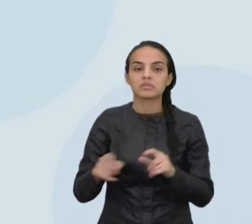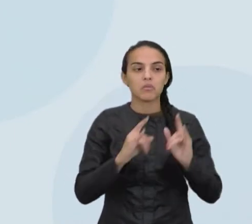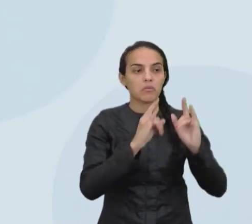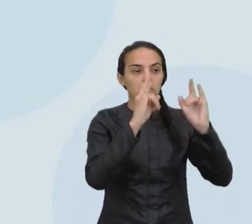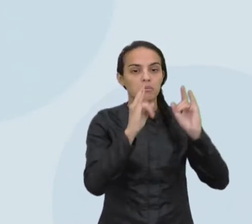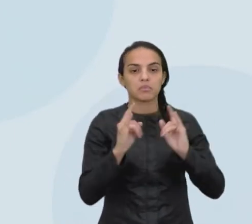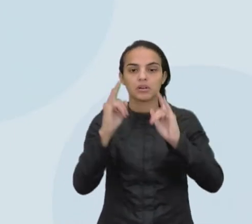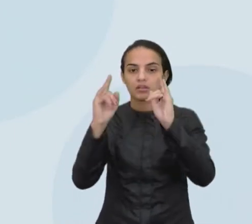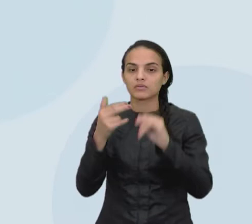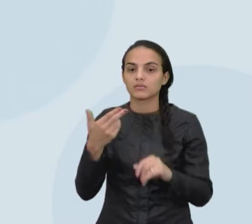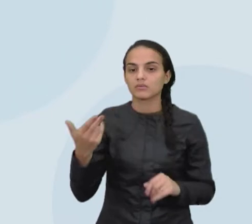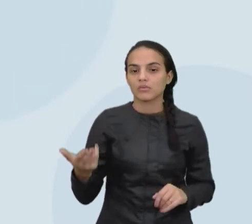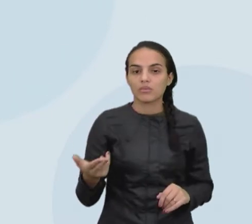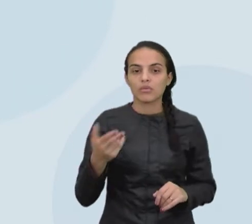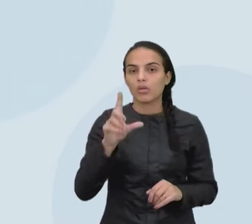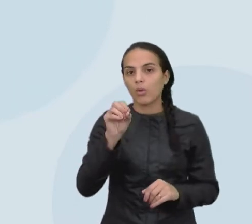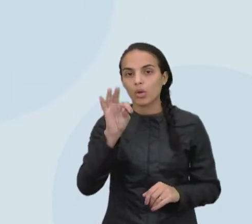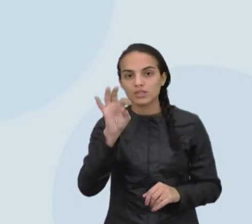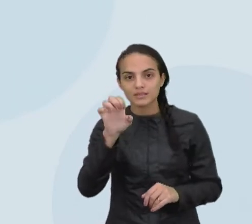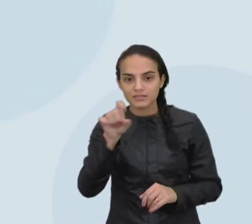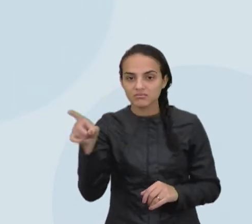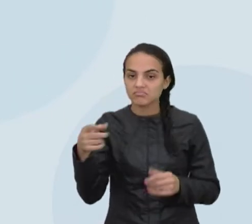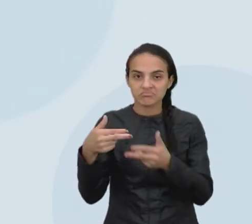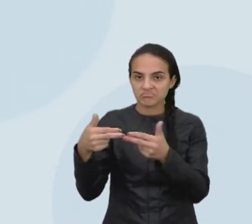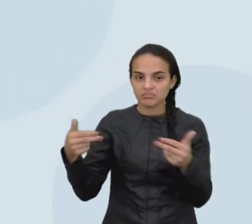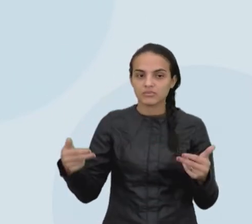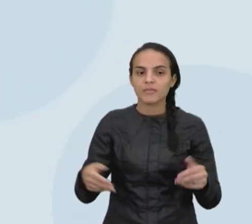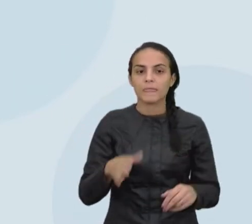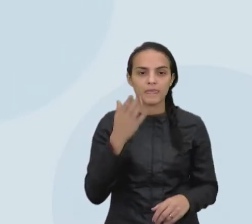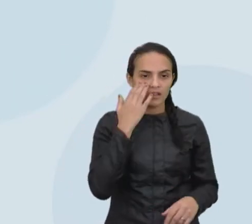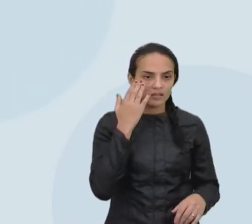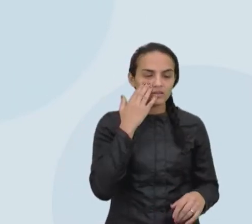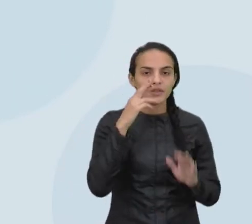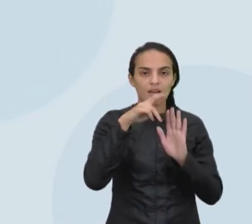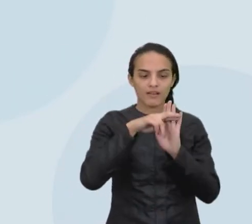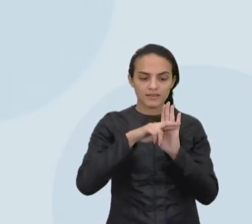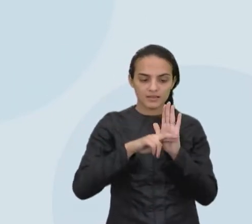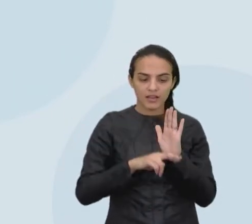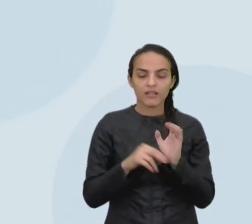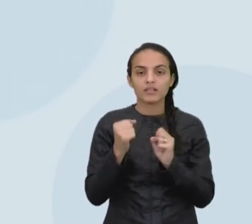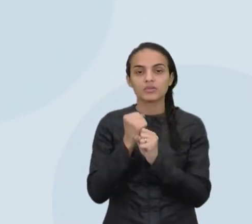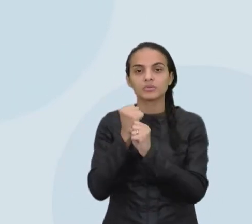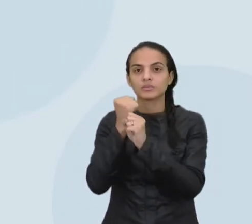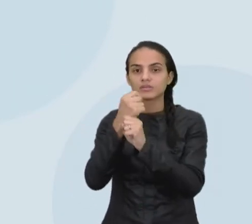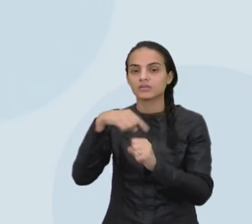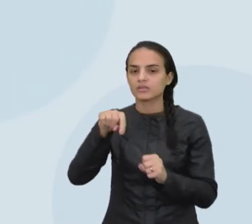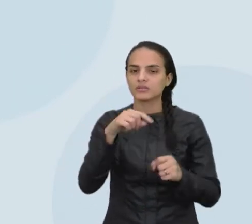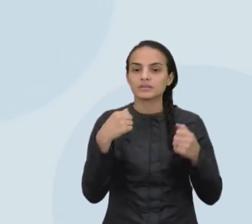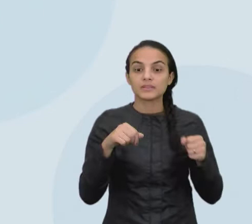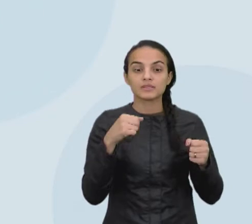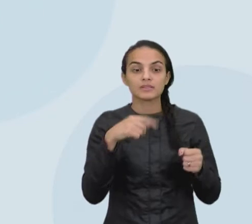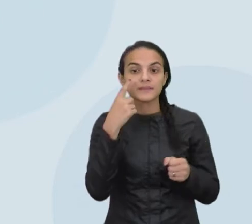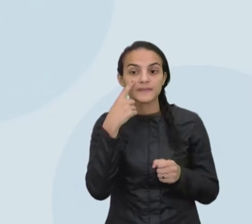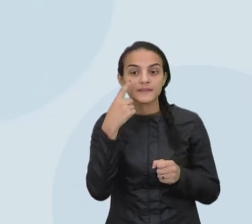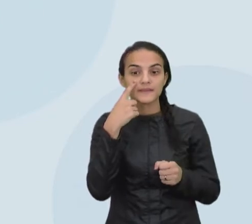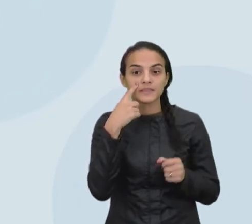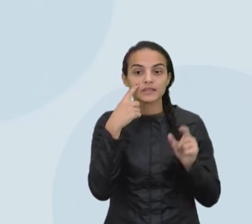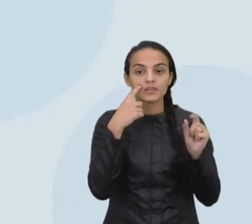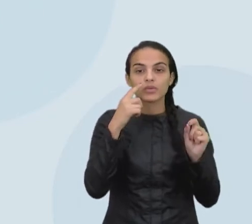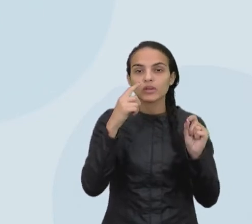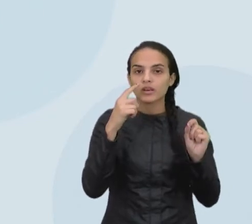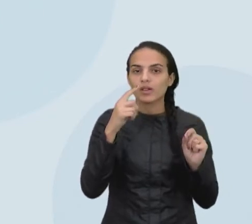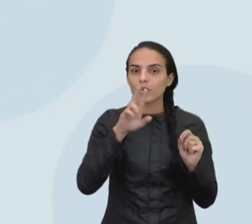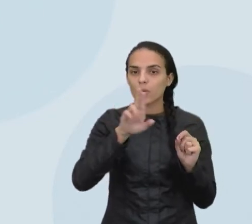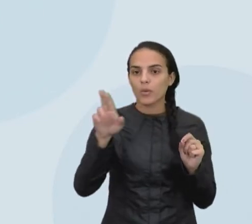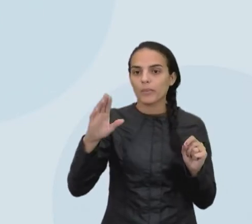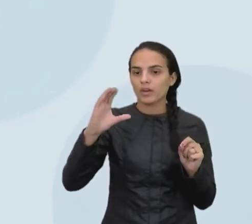lotes, etc. Para saber sobre as regras de construção, temos que consultar o COI,